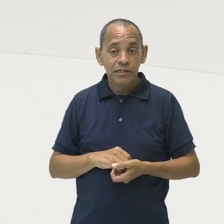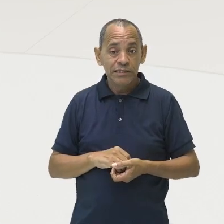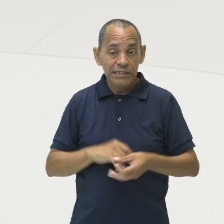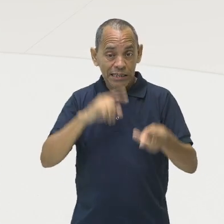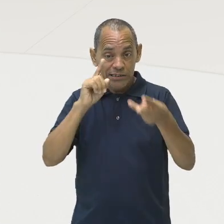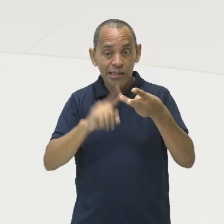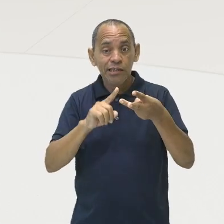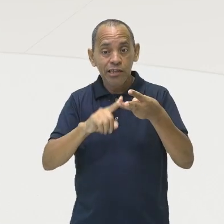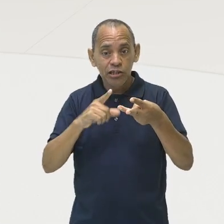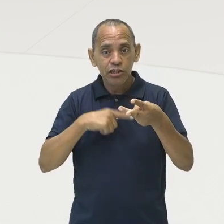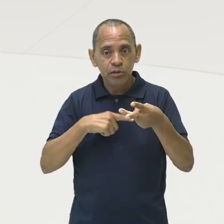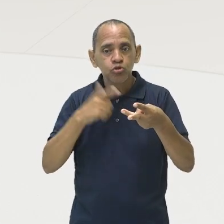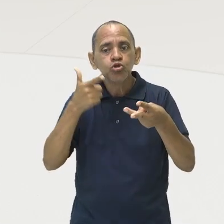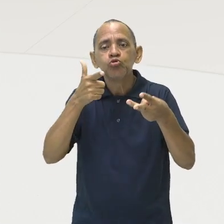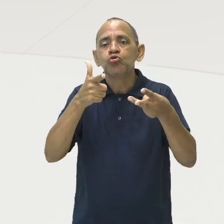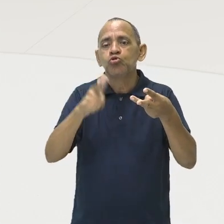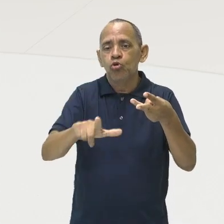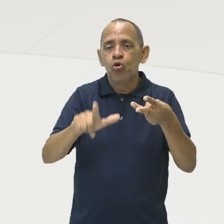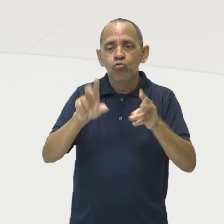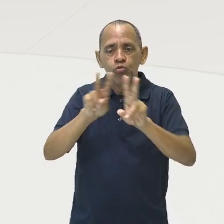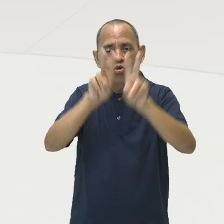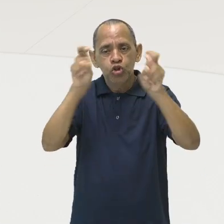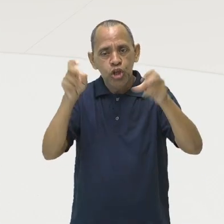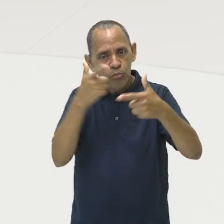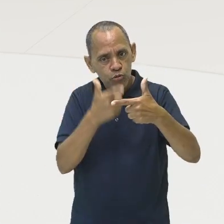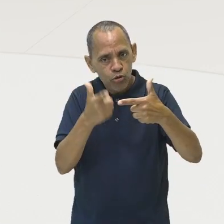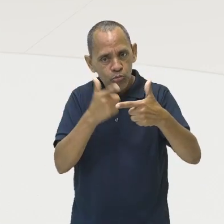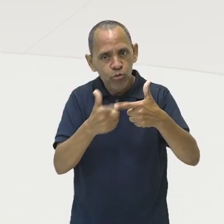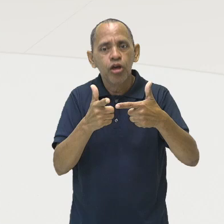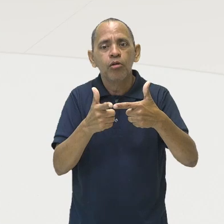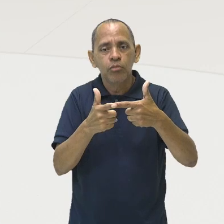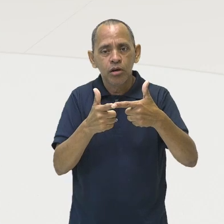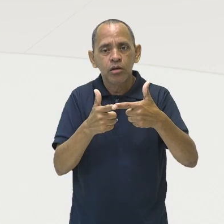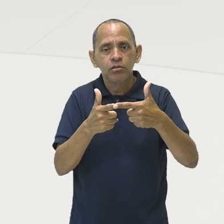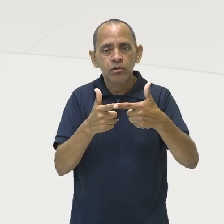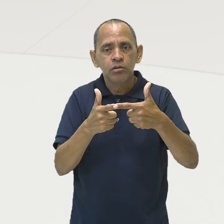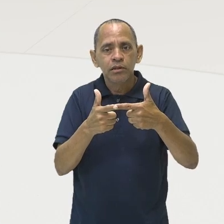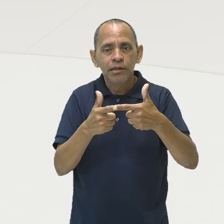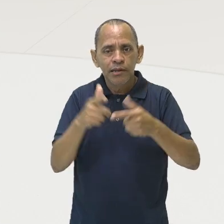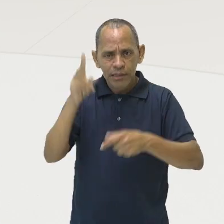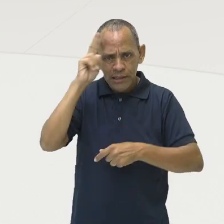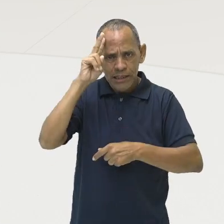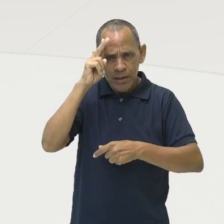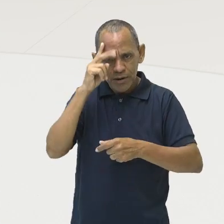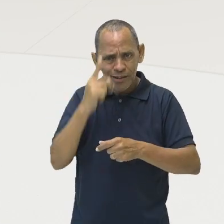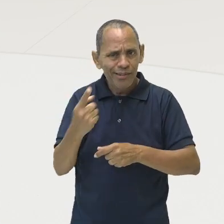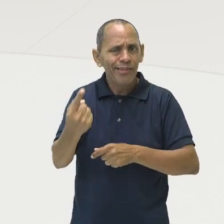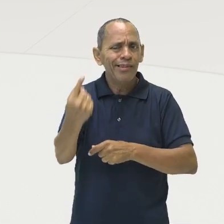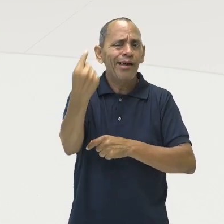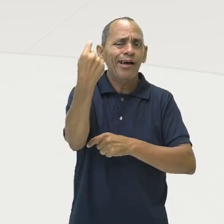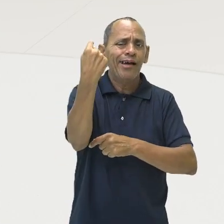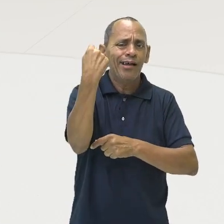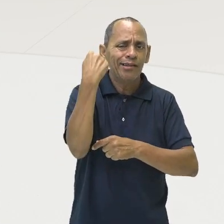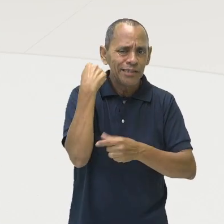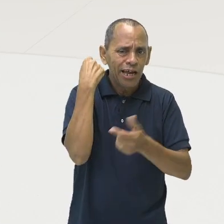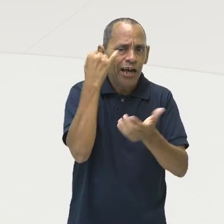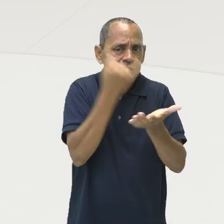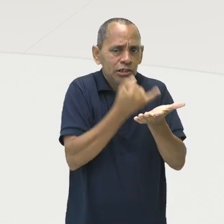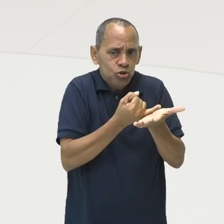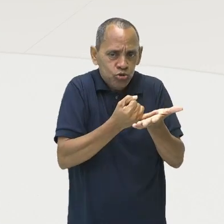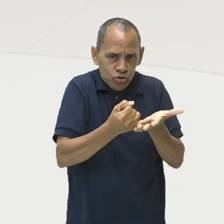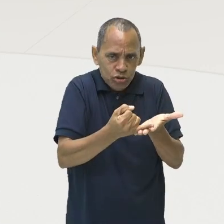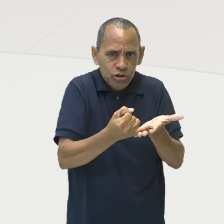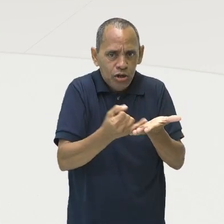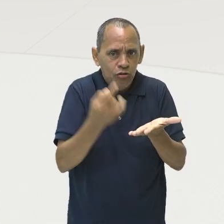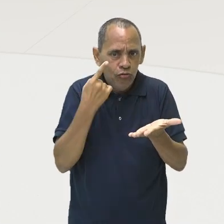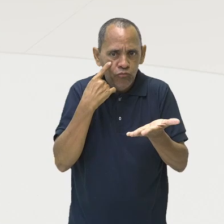a retomada do tema e do problema, que está lá, né, na introdução, que nós vimos aqui em cima,